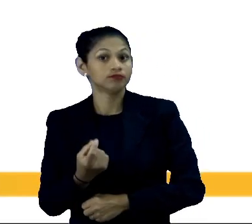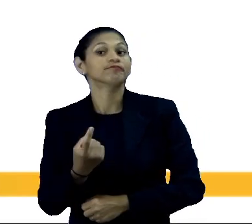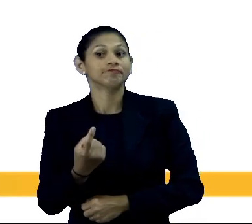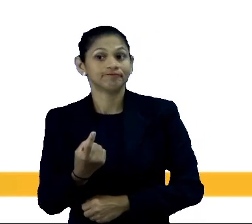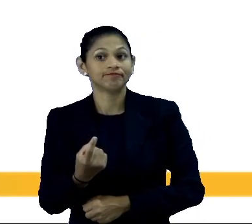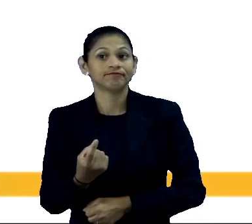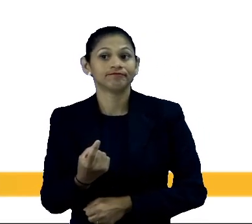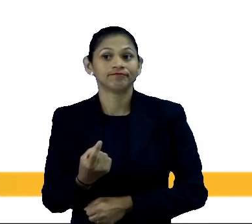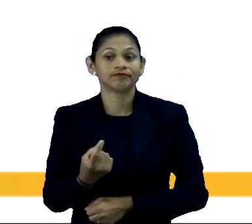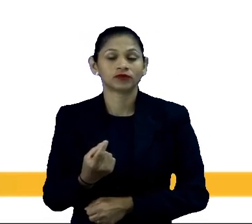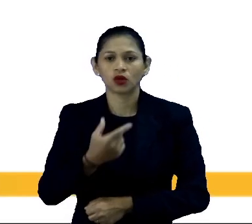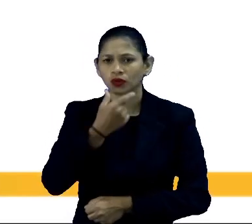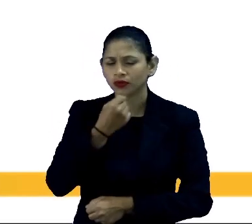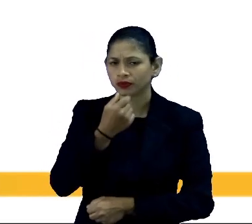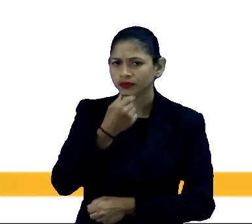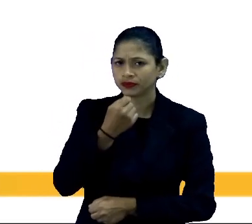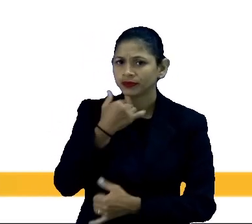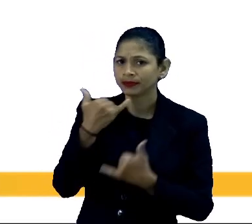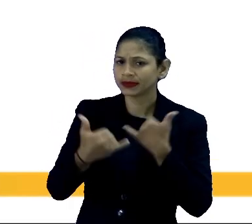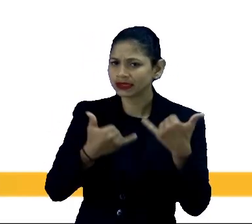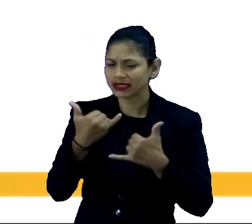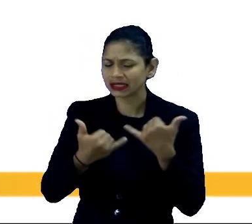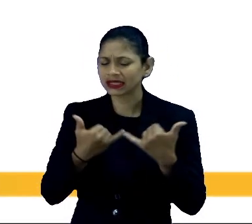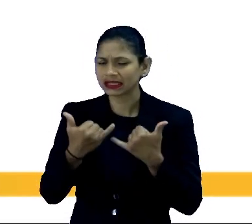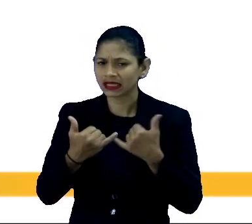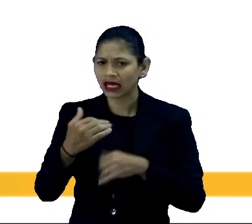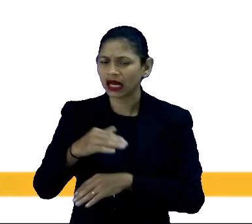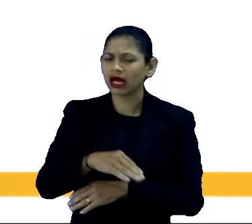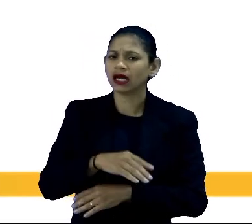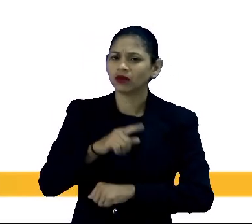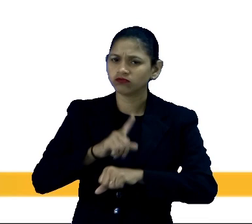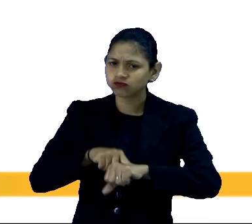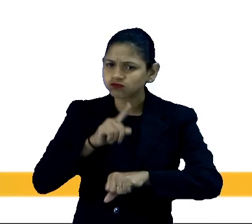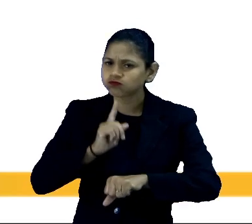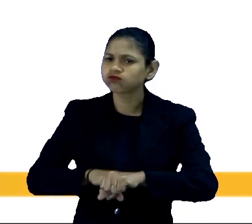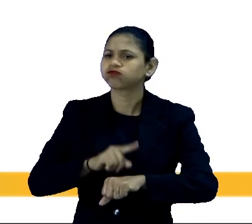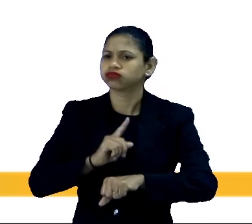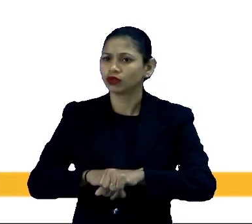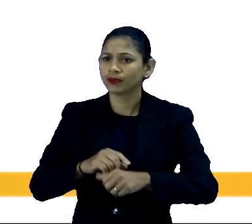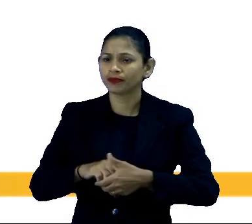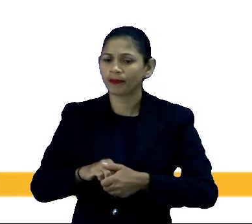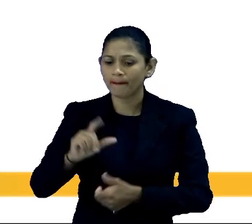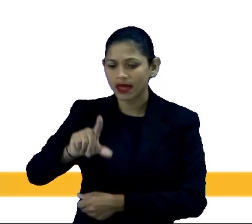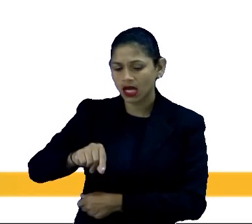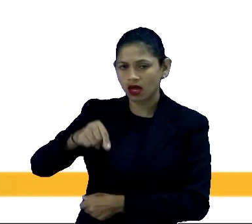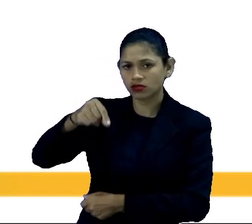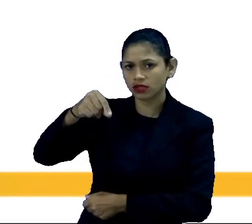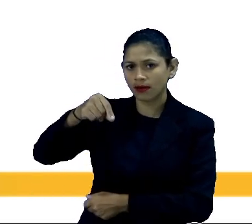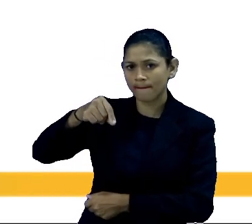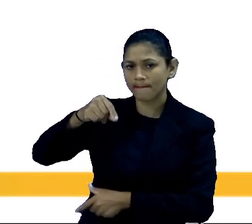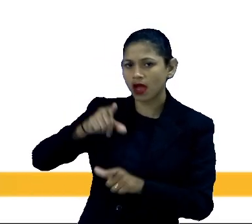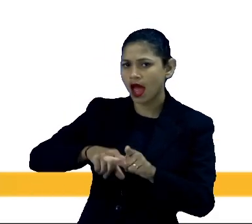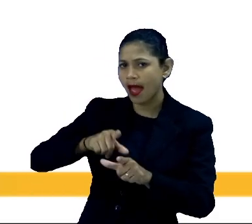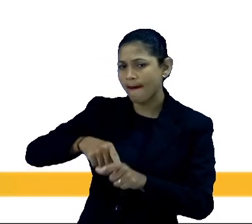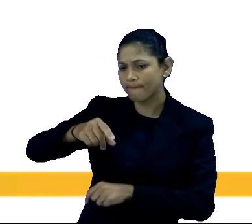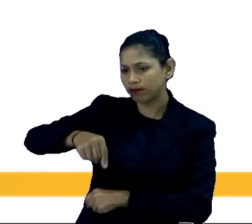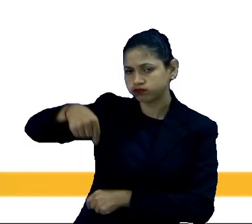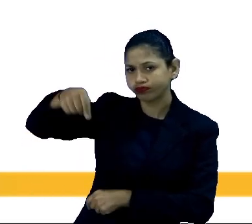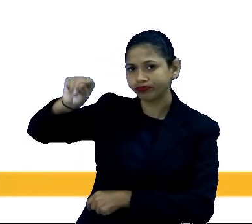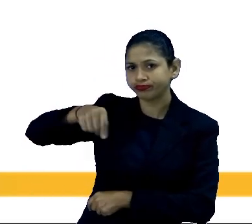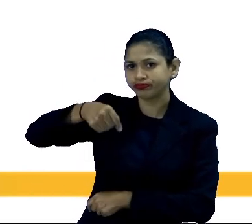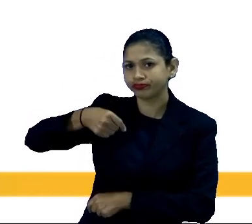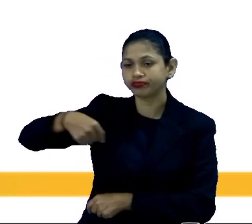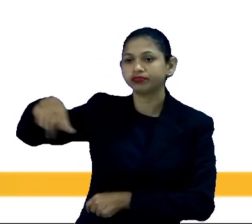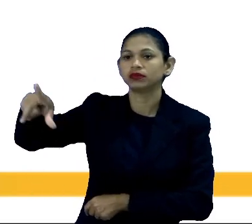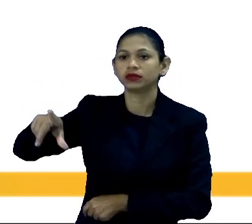meninos judiaram dele muito tempo. C. Pegaram o sapo por uma perna. Ou D. Vamos sacudir ele